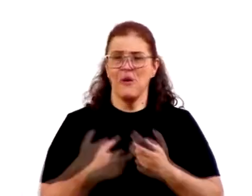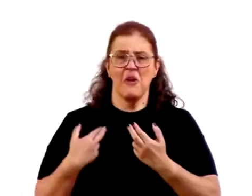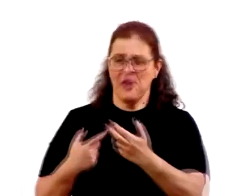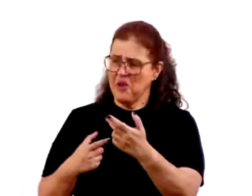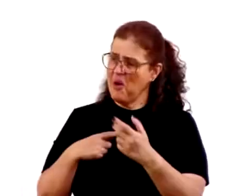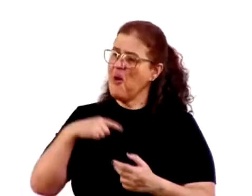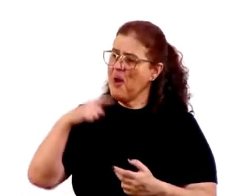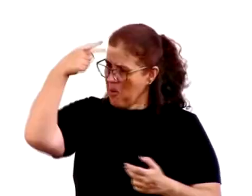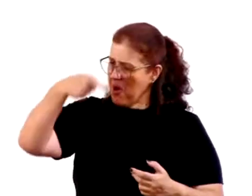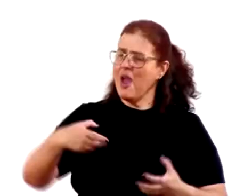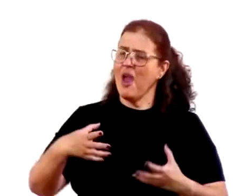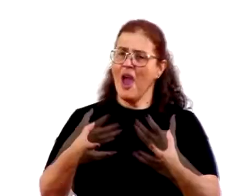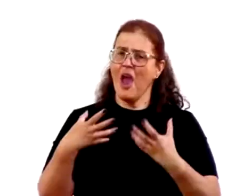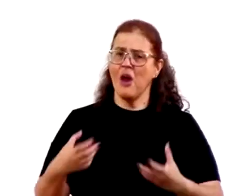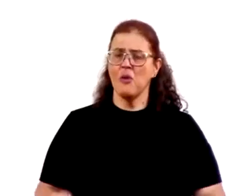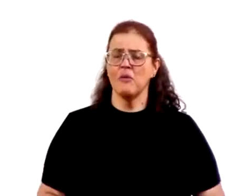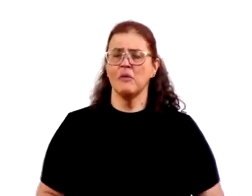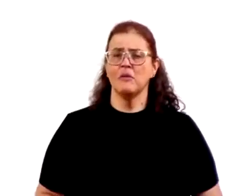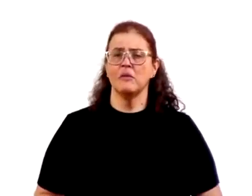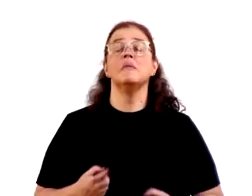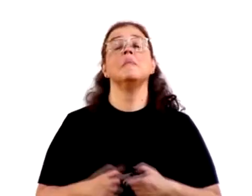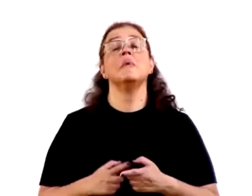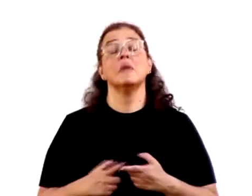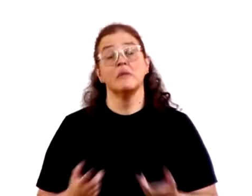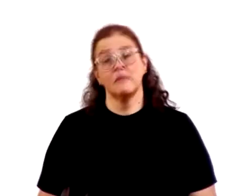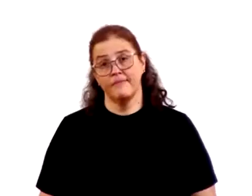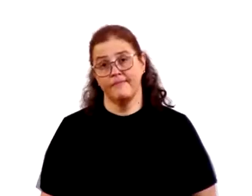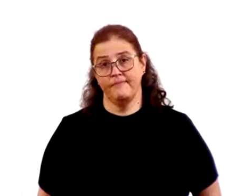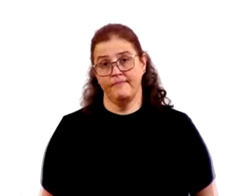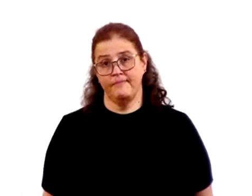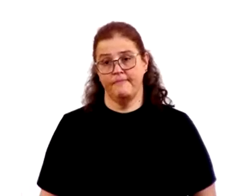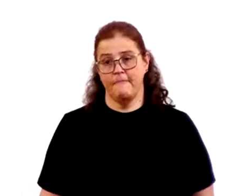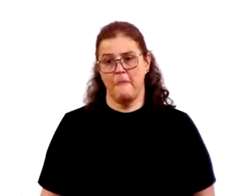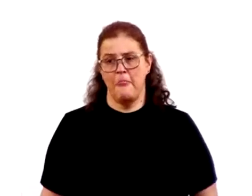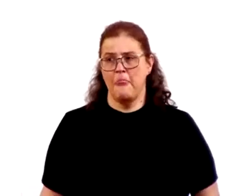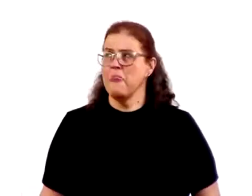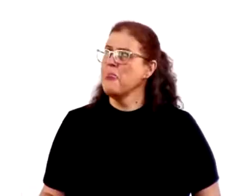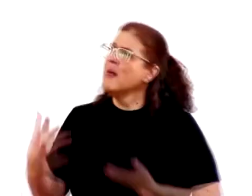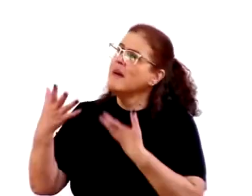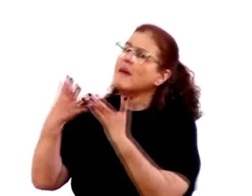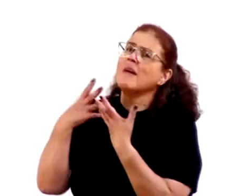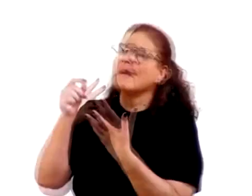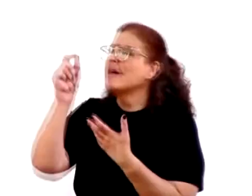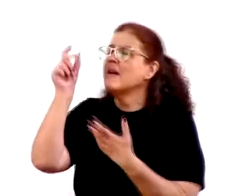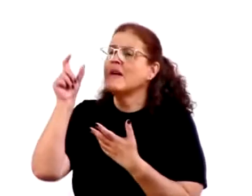nós mesmos? Por quê? Quem colocou isso em nós?